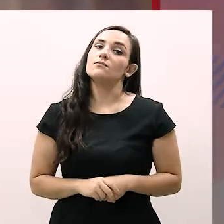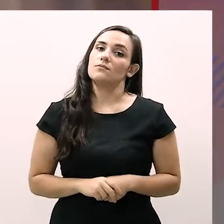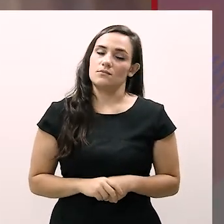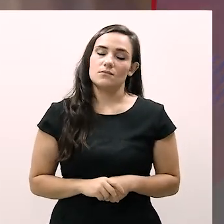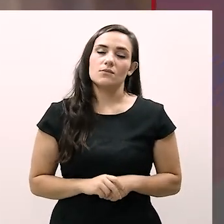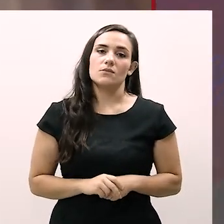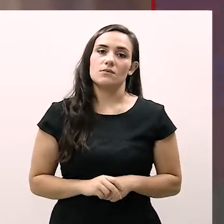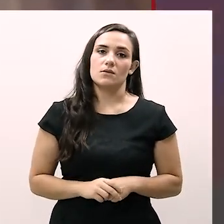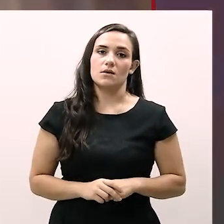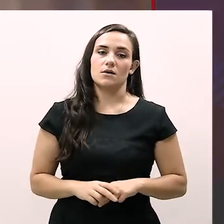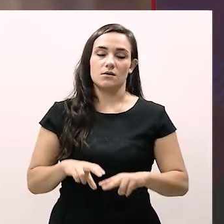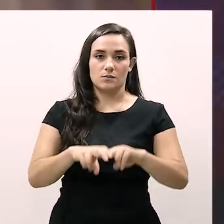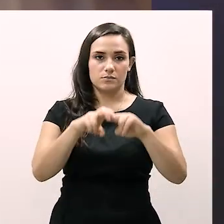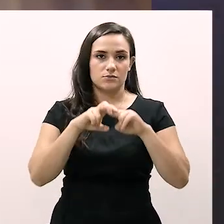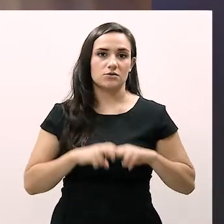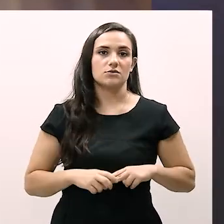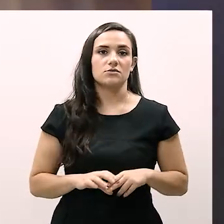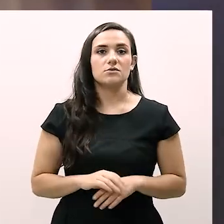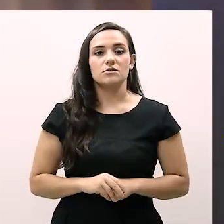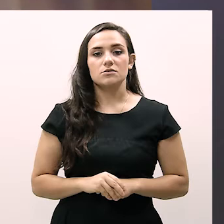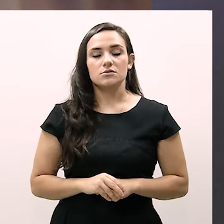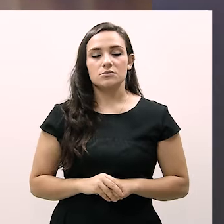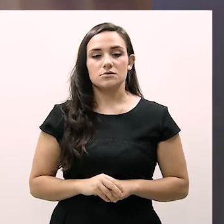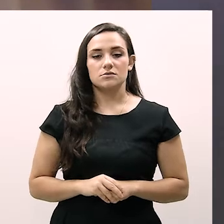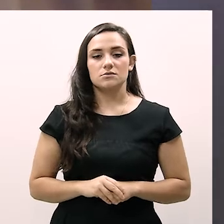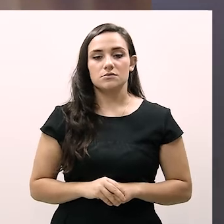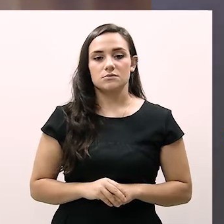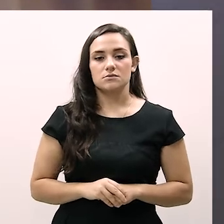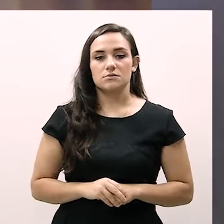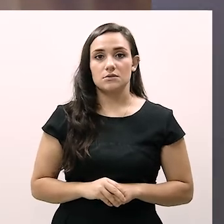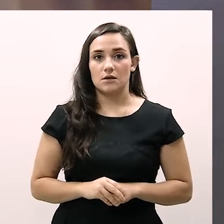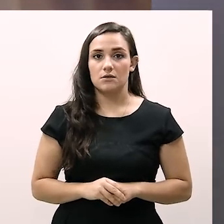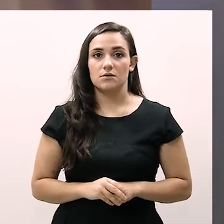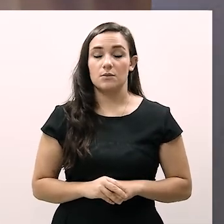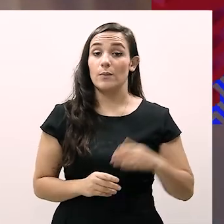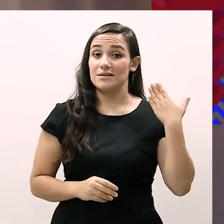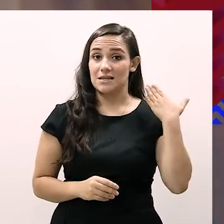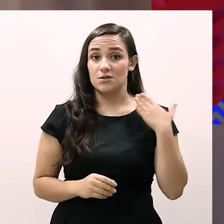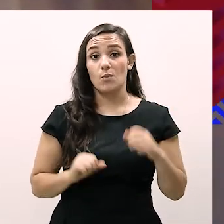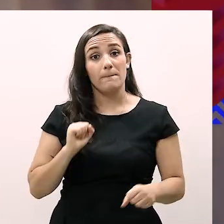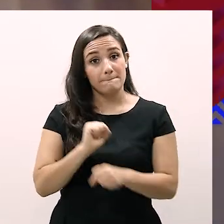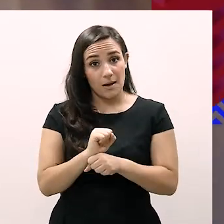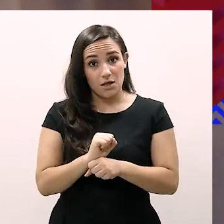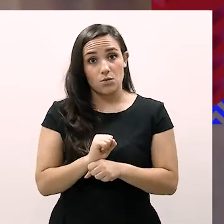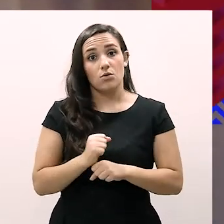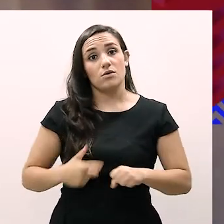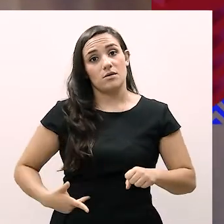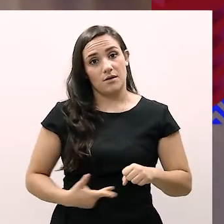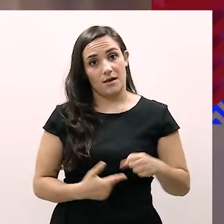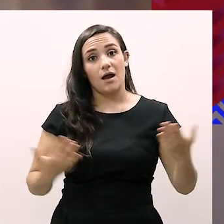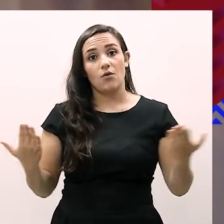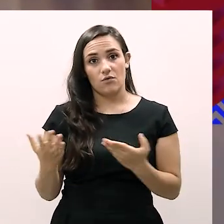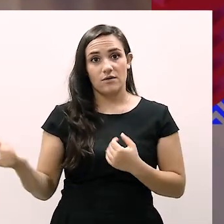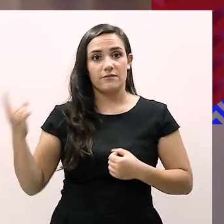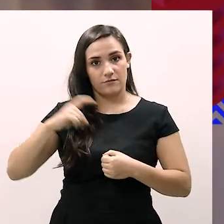porte. Esse é o motivo da grande brecada do número de